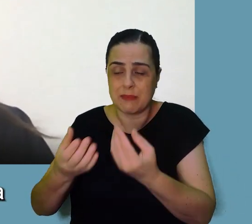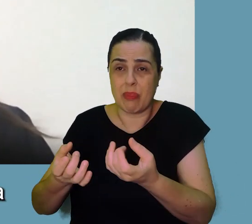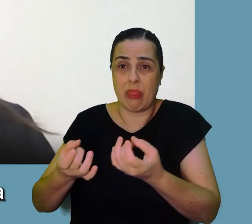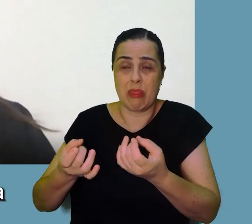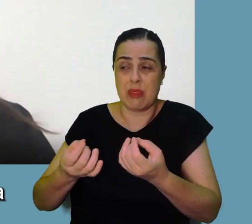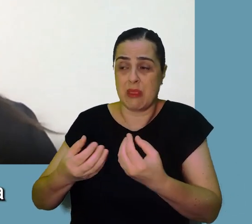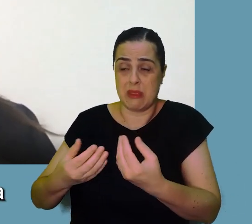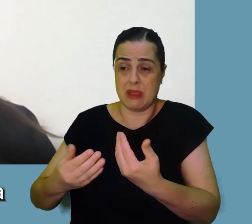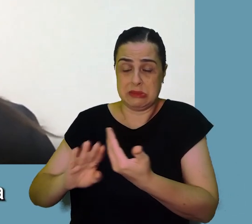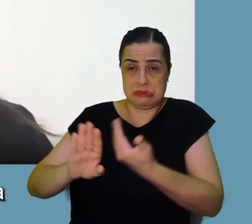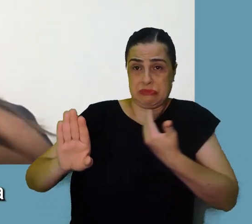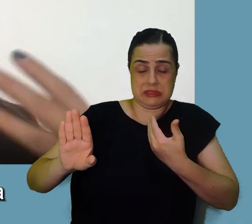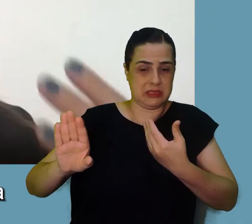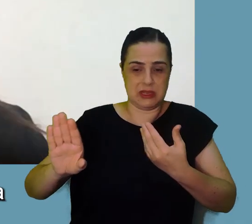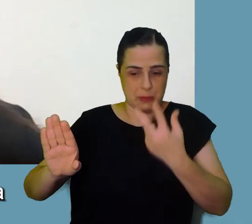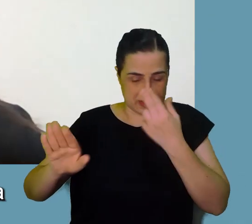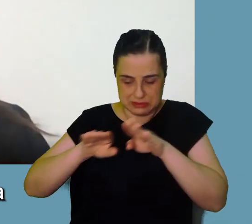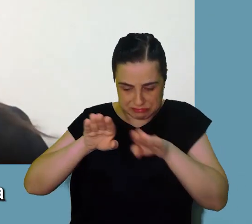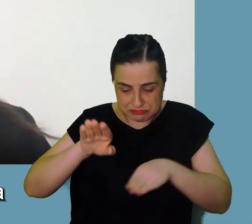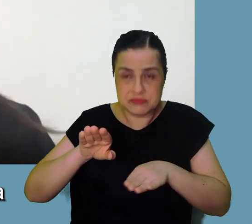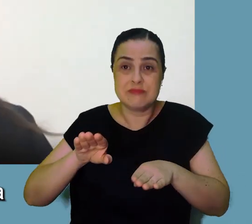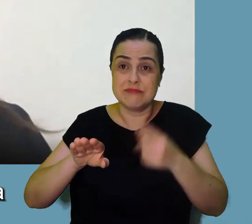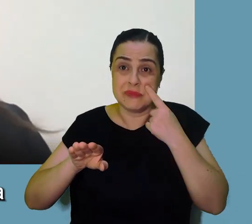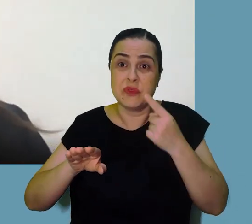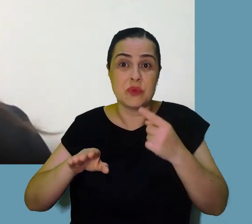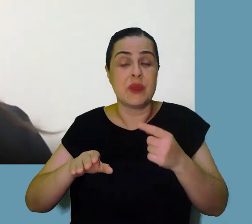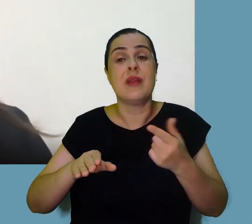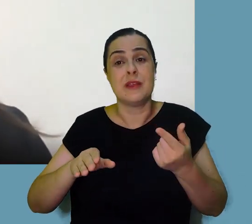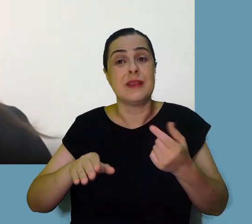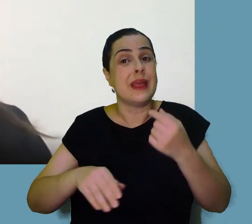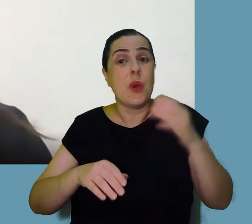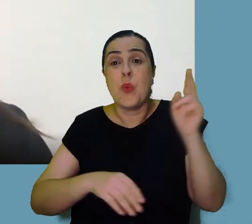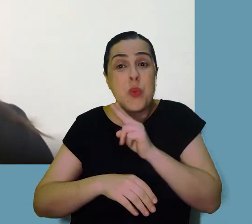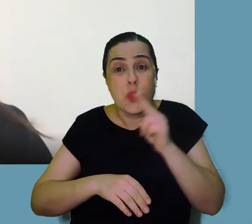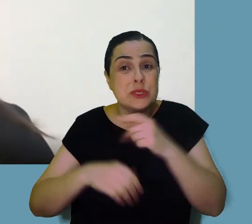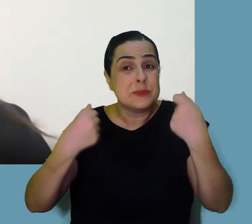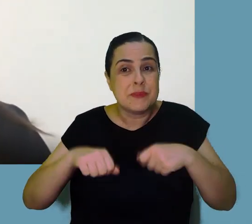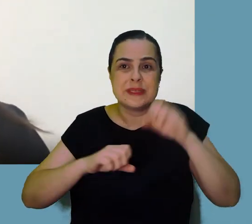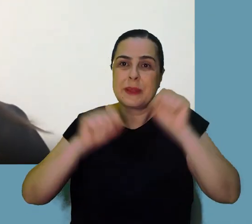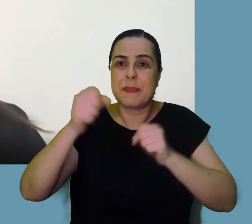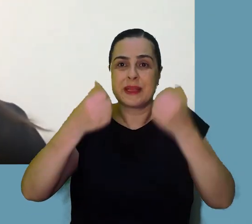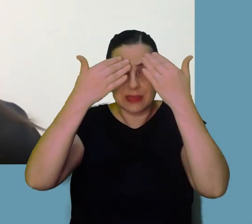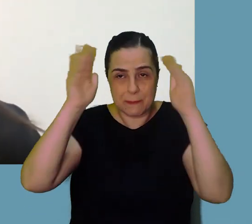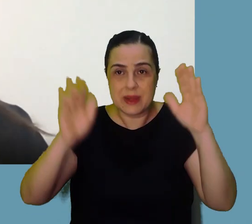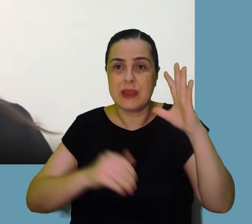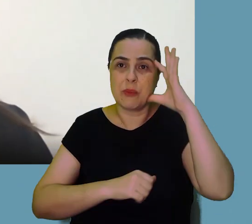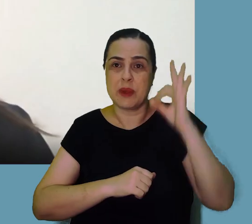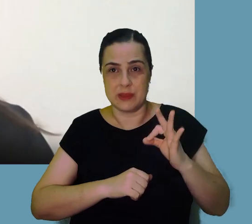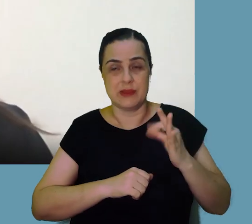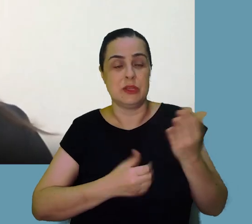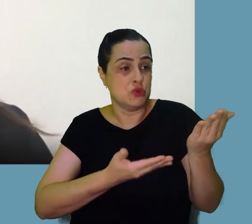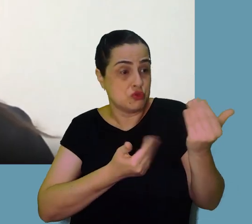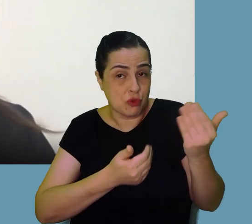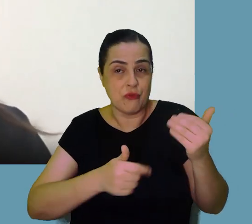Né? Então, é um ponto que a gente tem chamado muito atenção como urgência mesmo para as empresas. Falar da inclusão produtiva